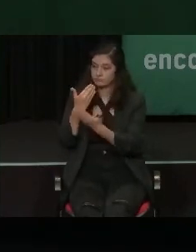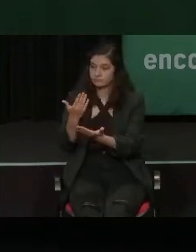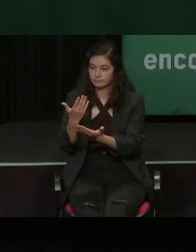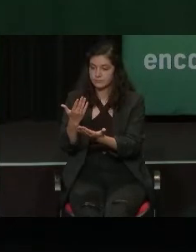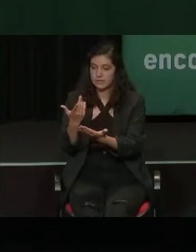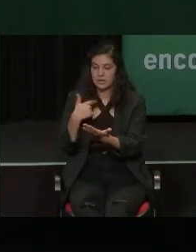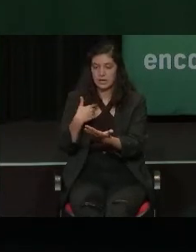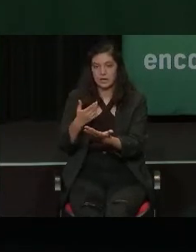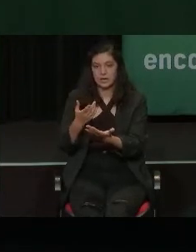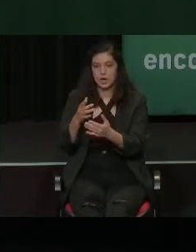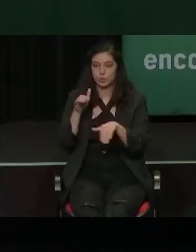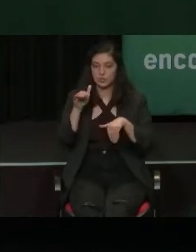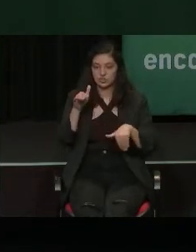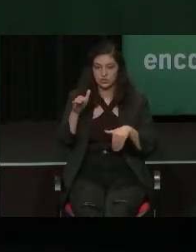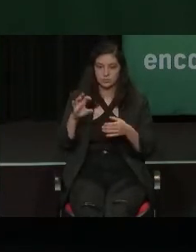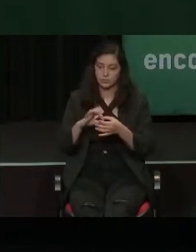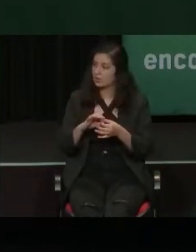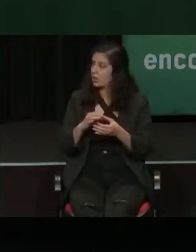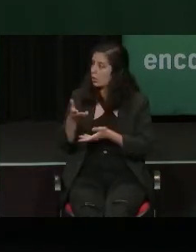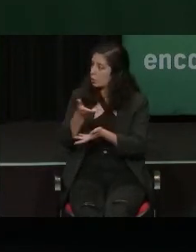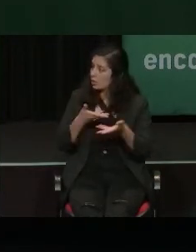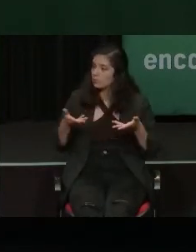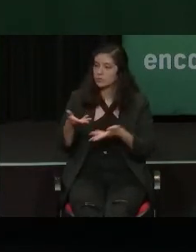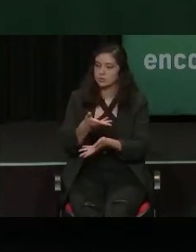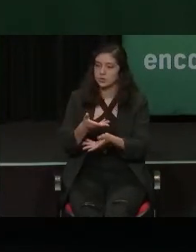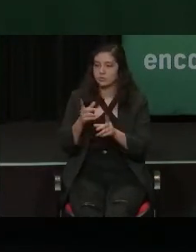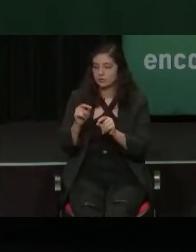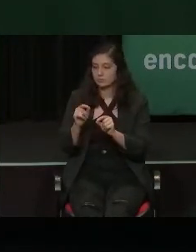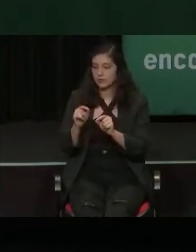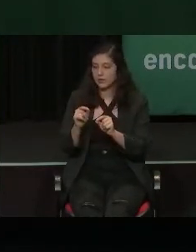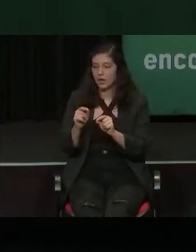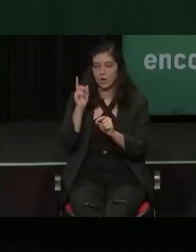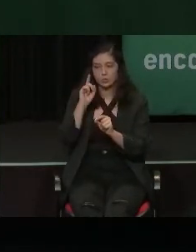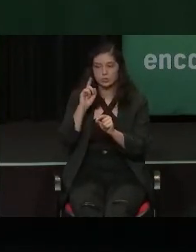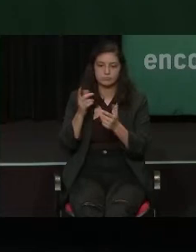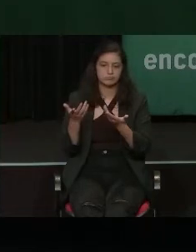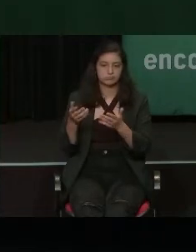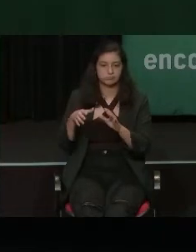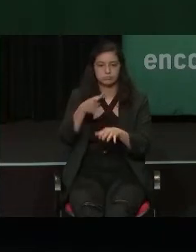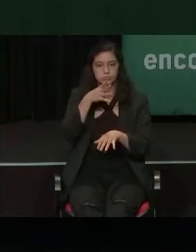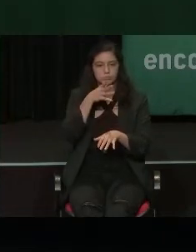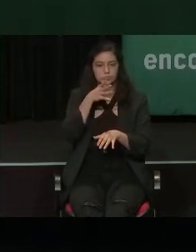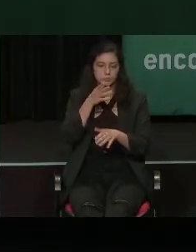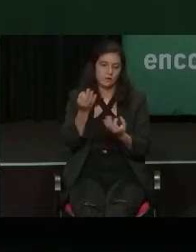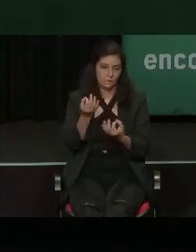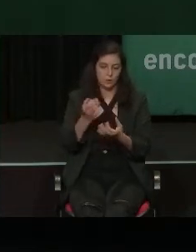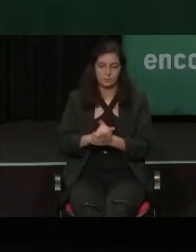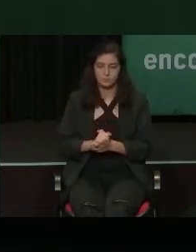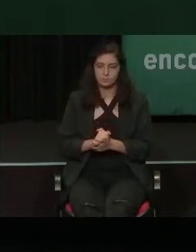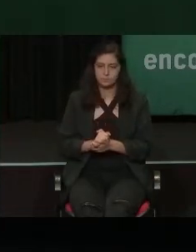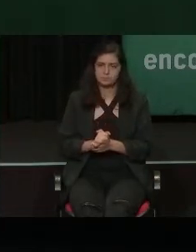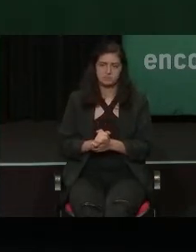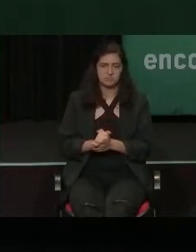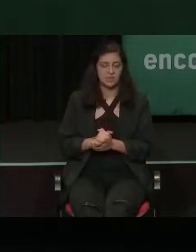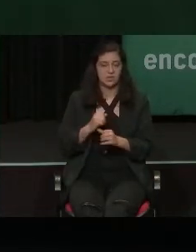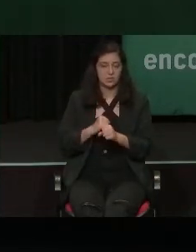à delegação do Egito a excelente colaboração e a importância que as várias intervenções tiveram. Penso que o trabalho que